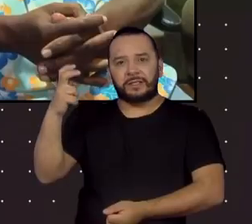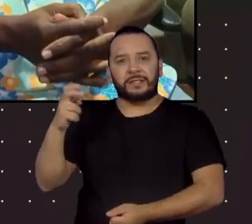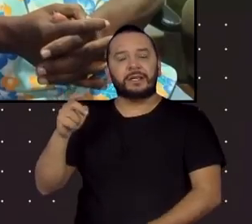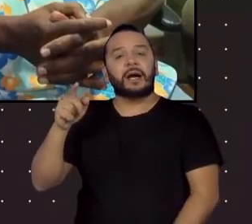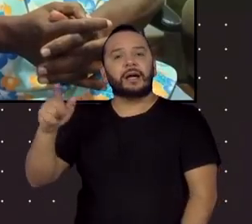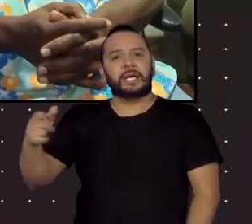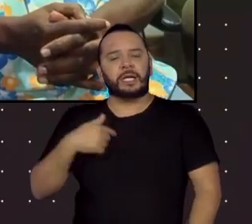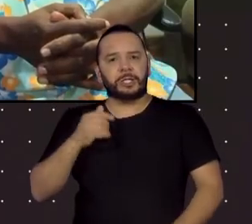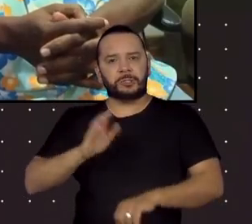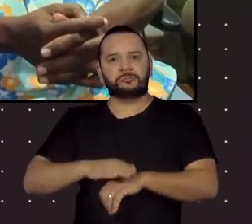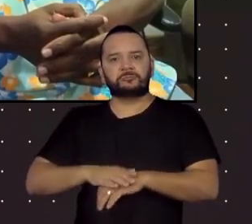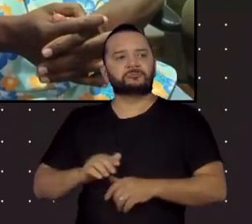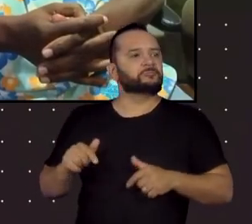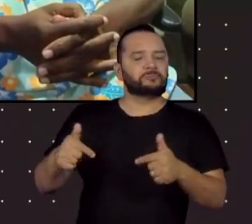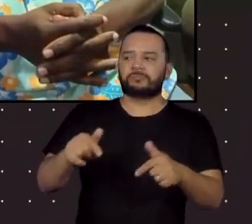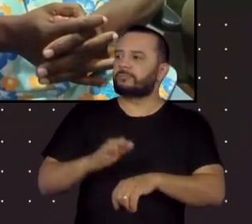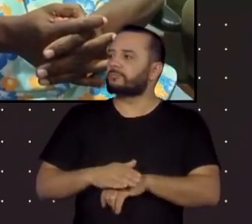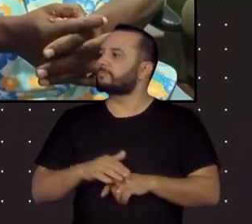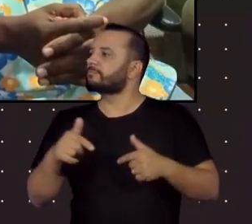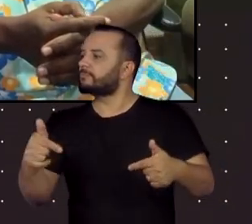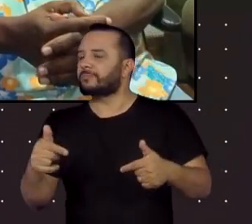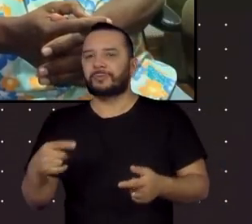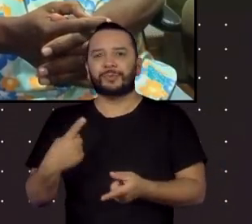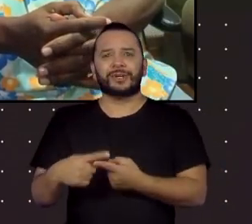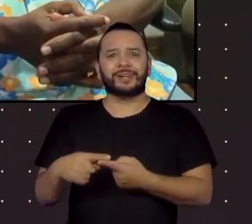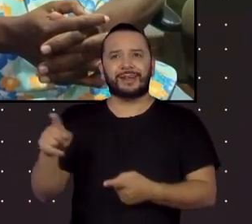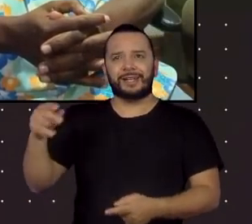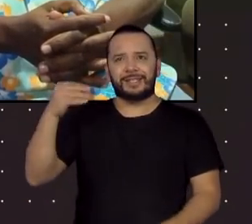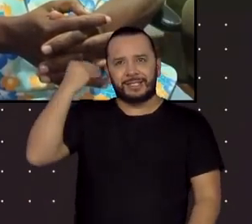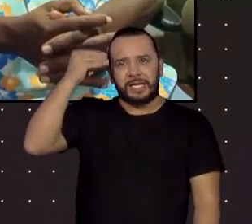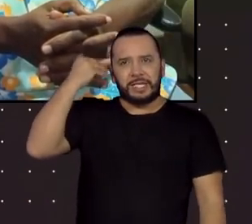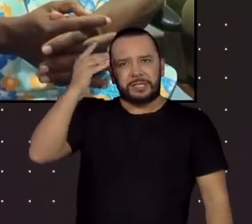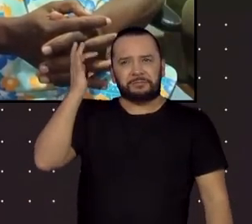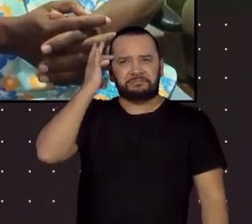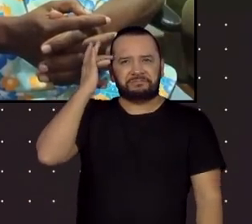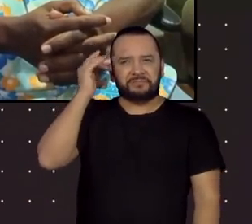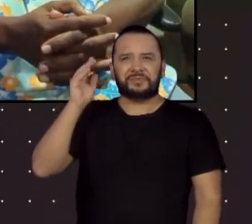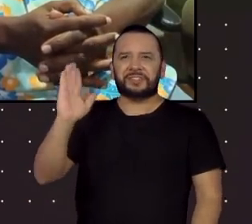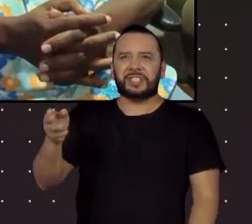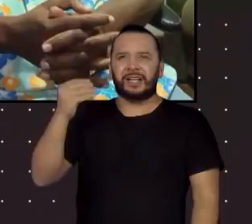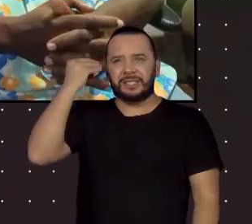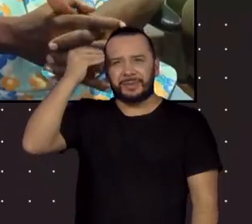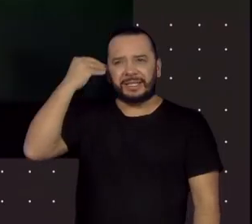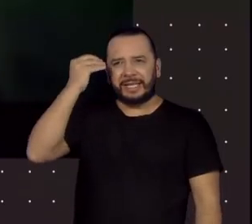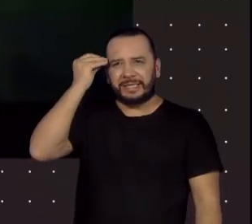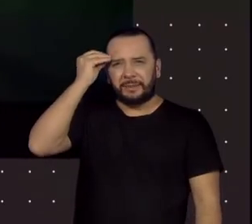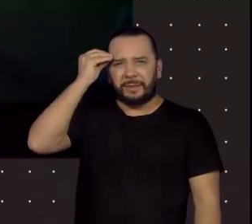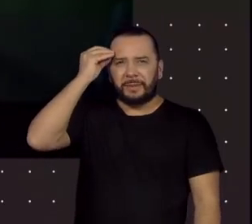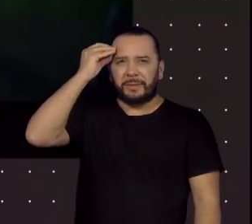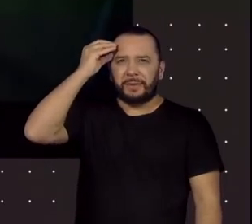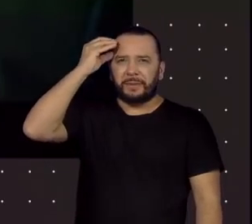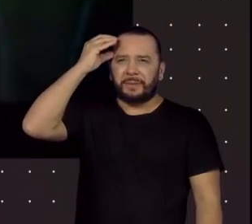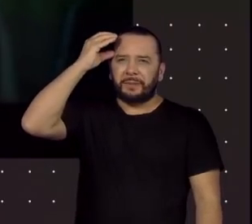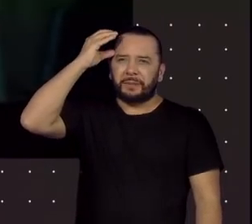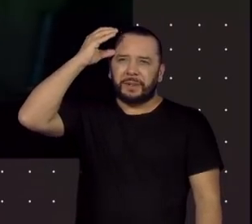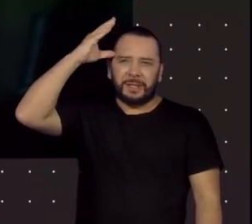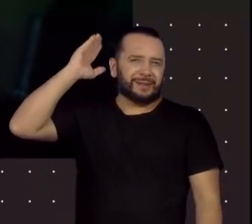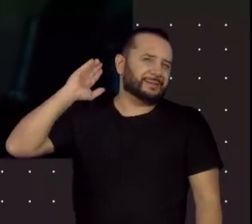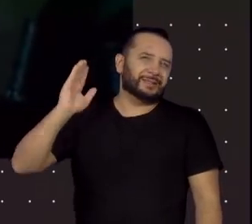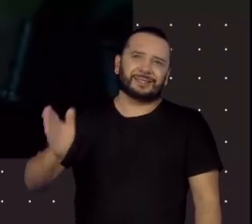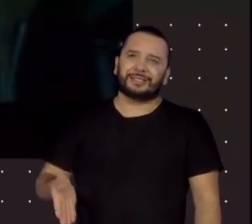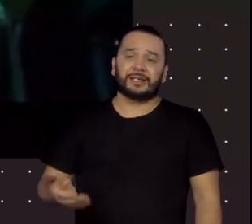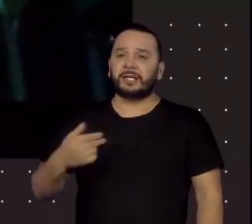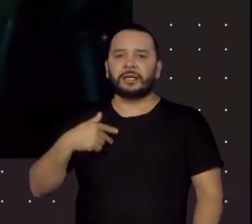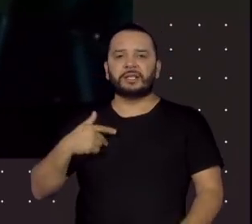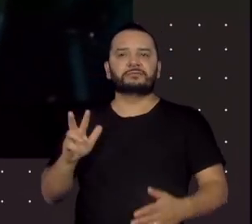set. Porque ele tem tanta experiência. Ele já viu tanta coisa, ele já passou por tanta coisa. Ele pisa no